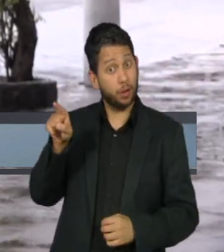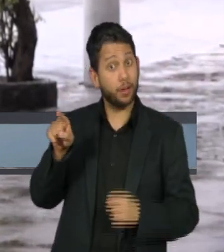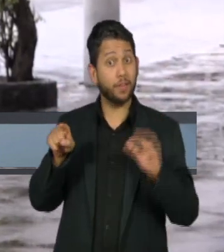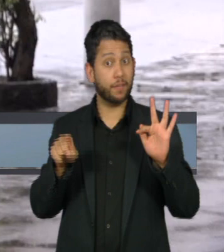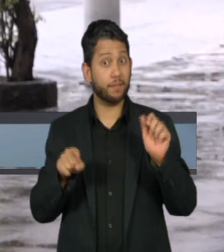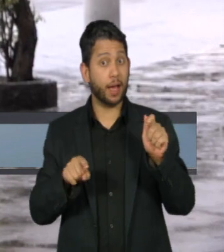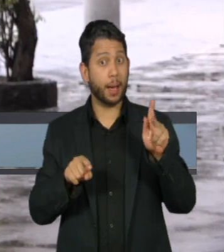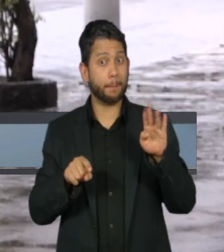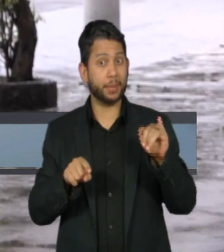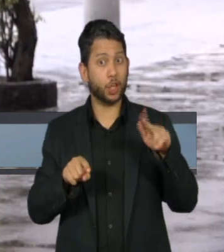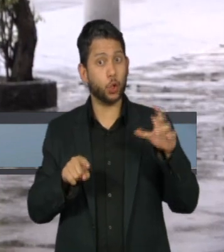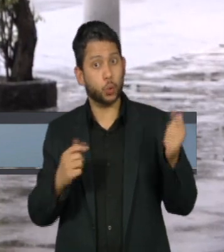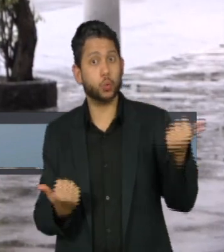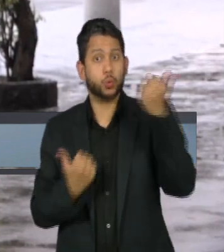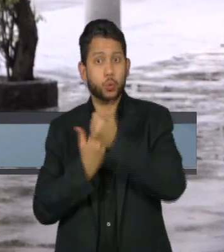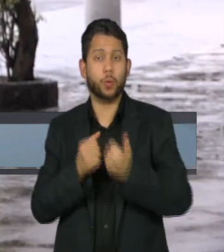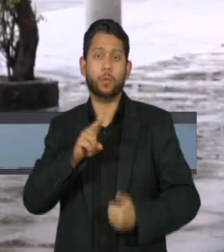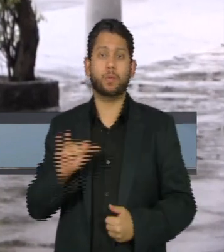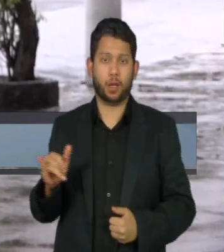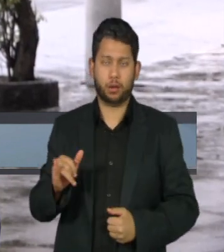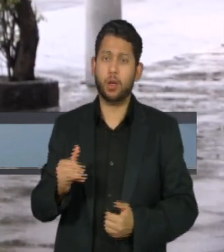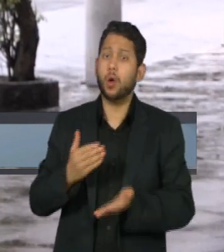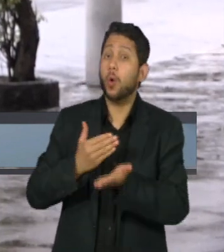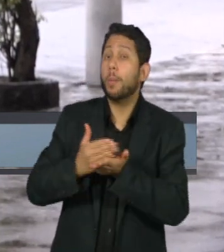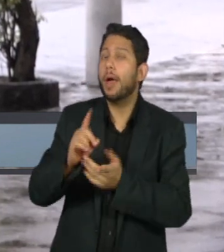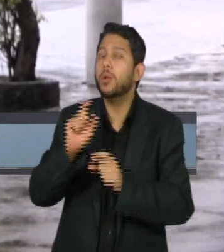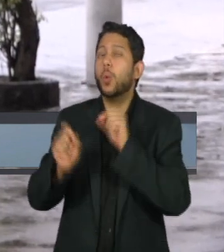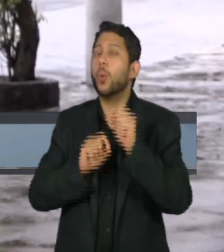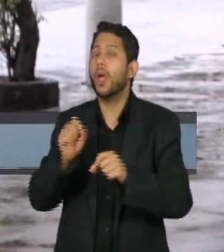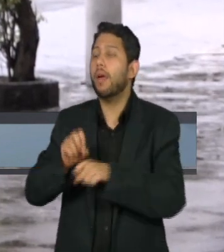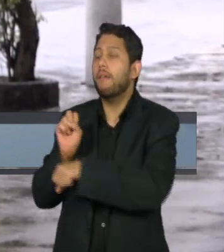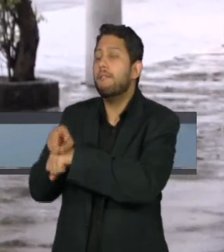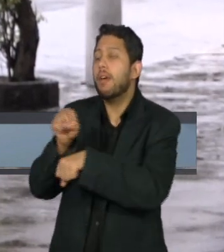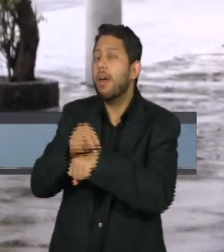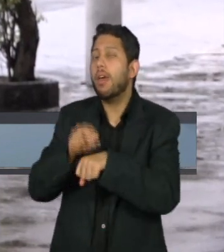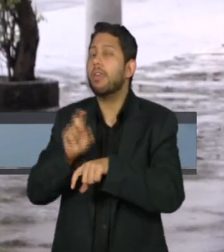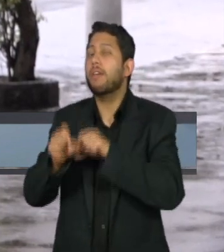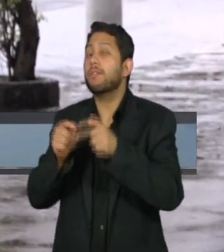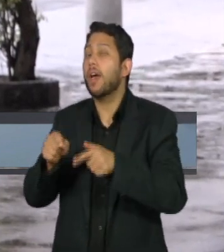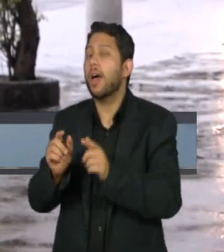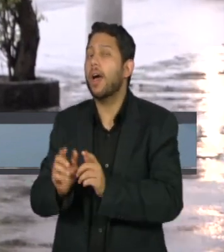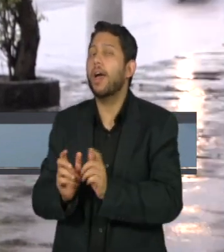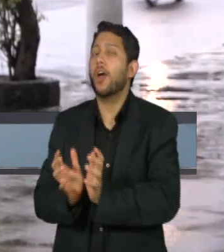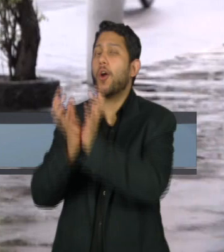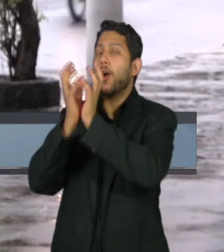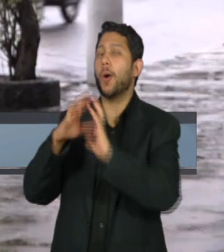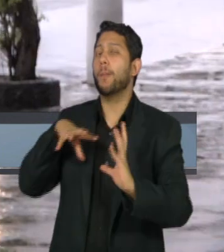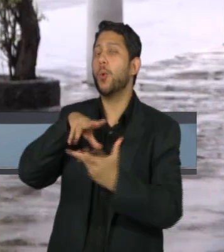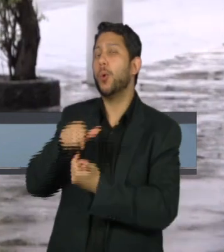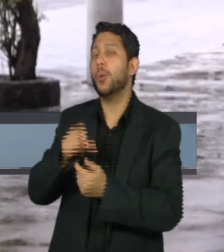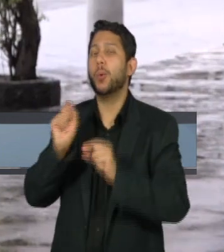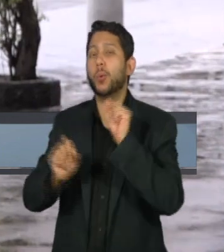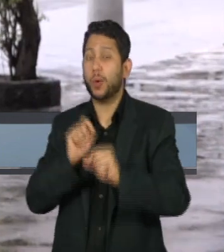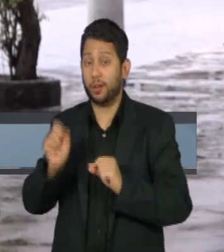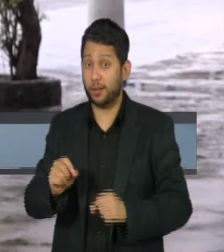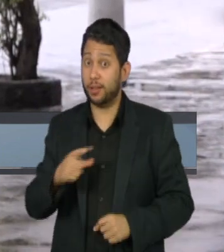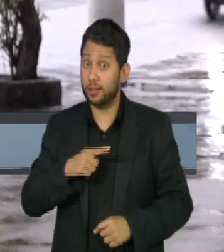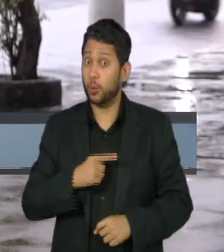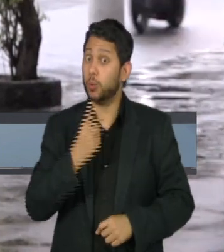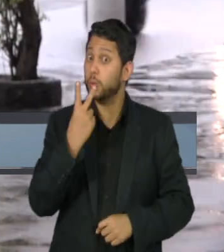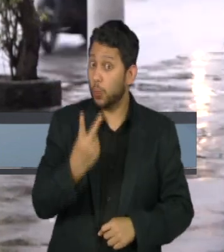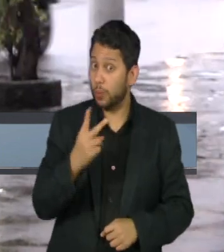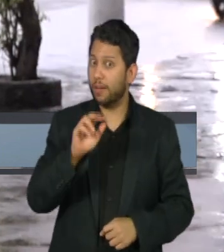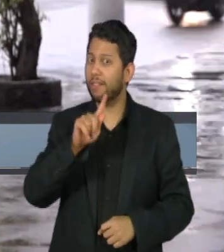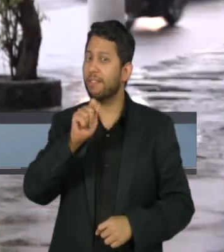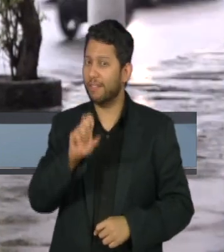substituto. A briga segue acirrada para preencher as vagas restantes para a Copa. Lutam diretamente por 2 vagas, mais